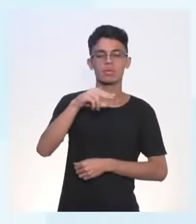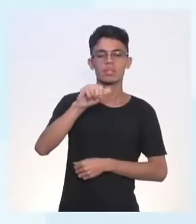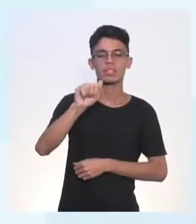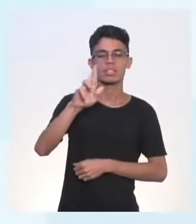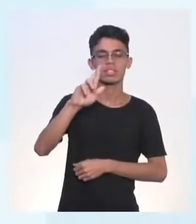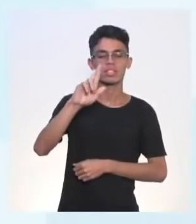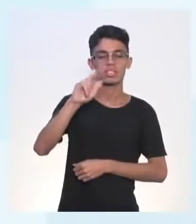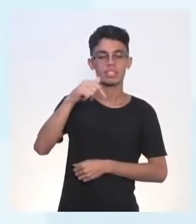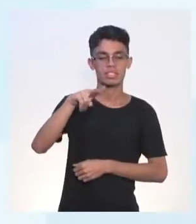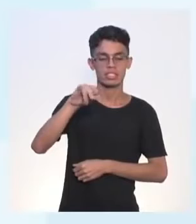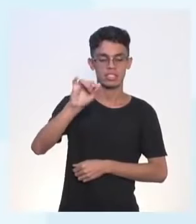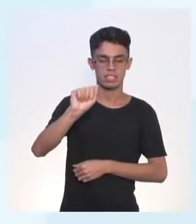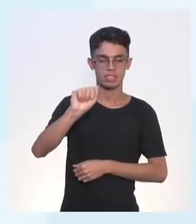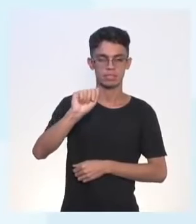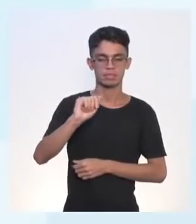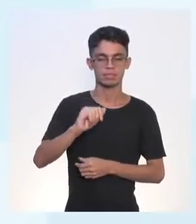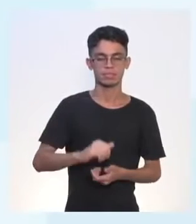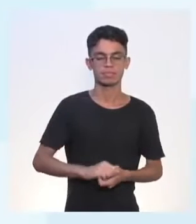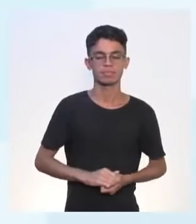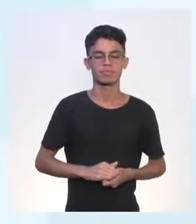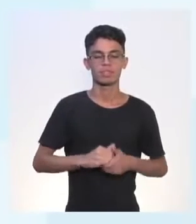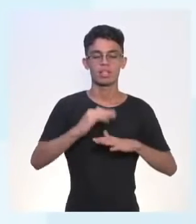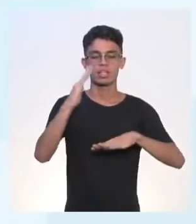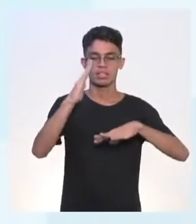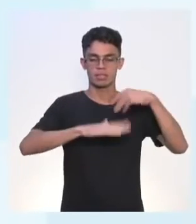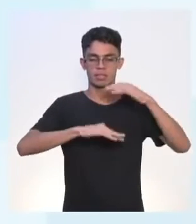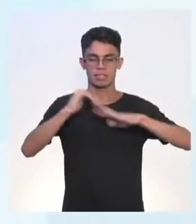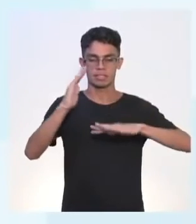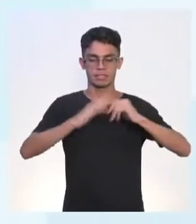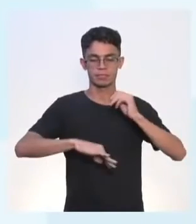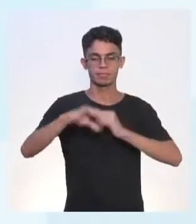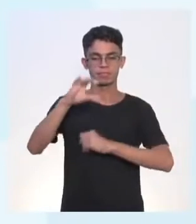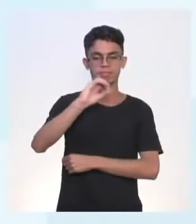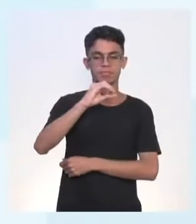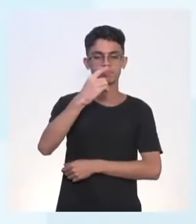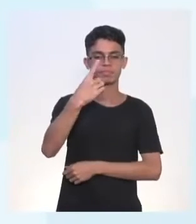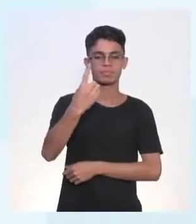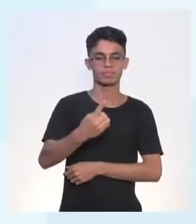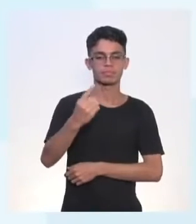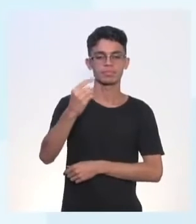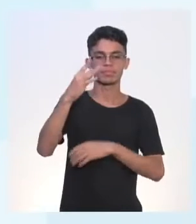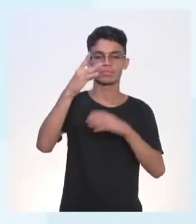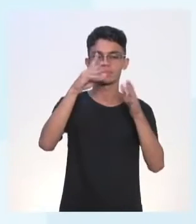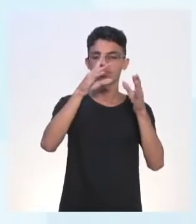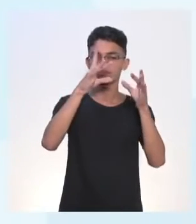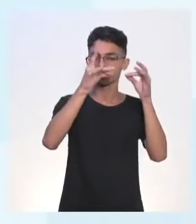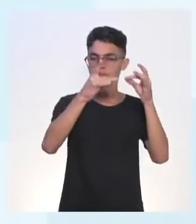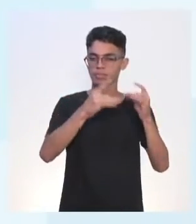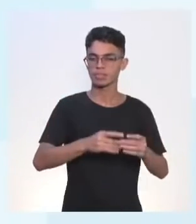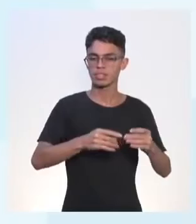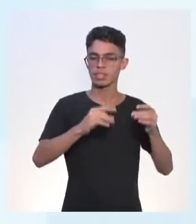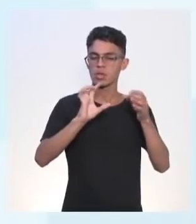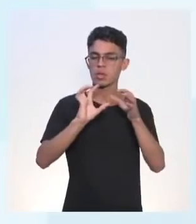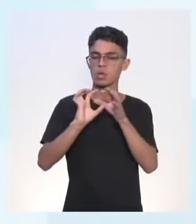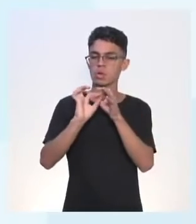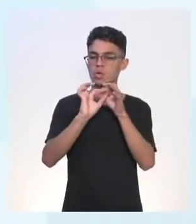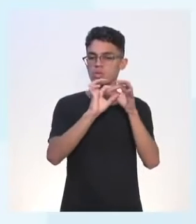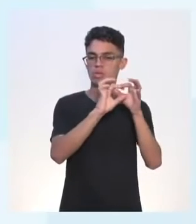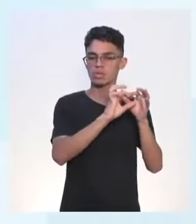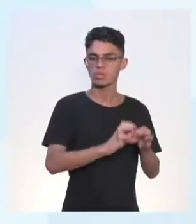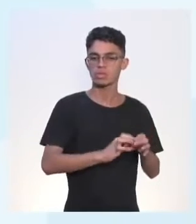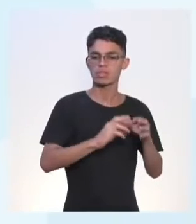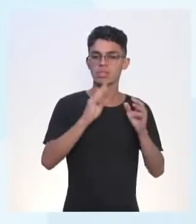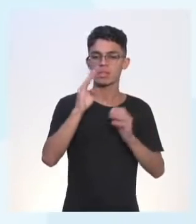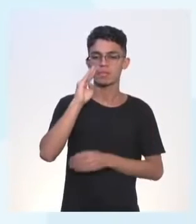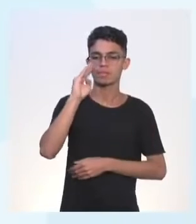já vou colocar na tela a habilidade 01, descrever e contextualizar os